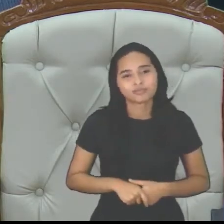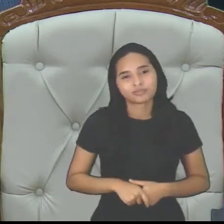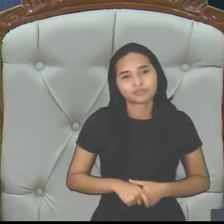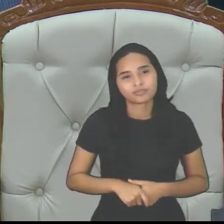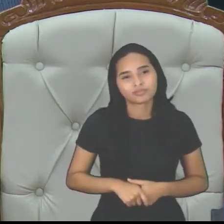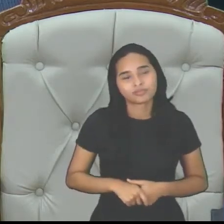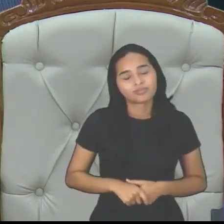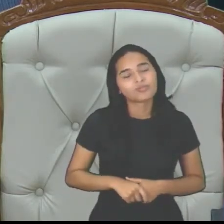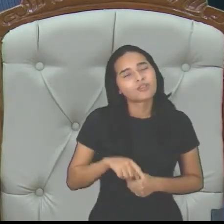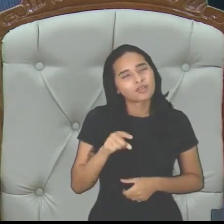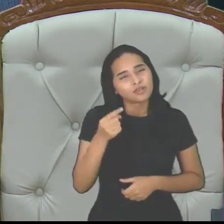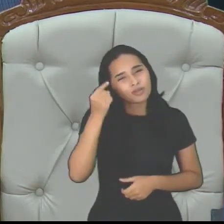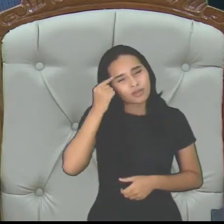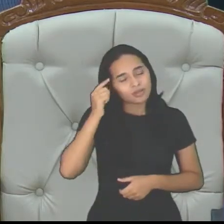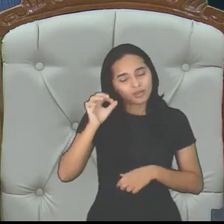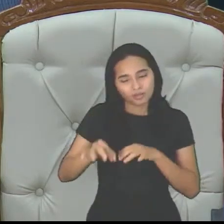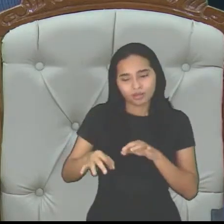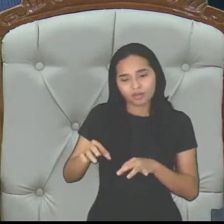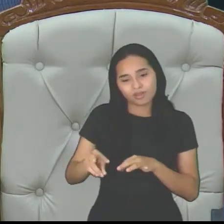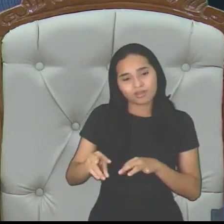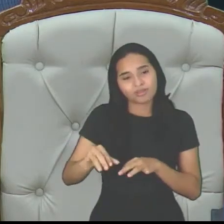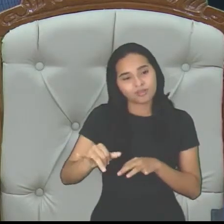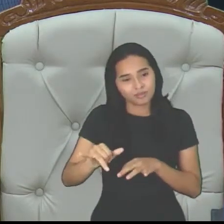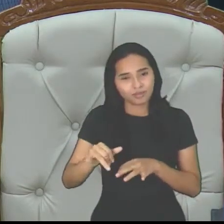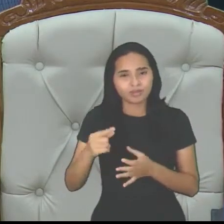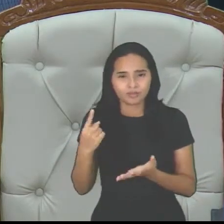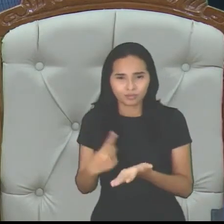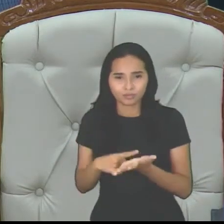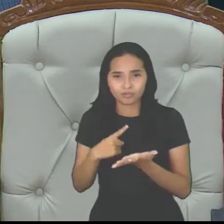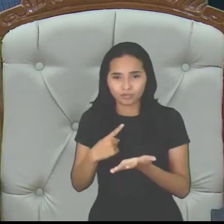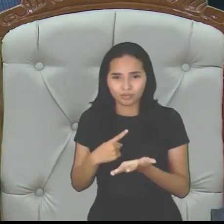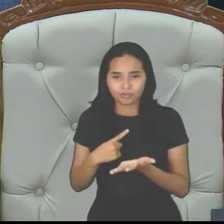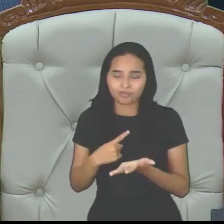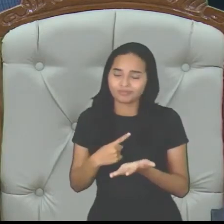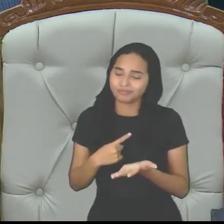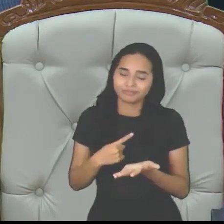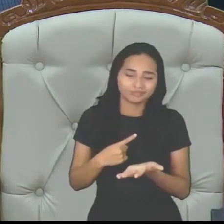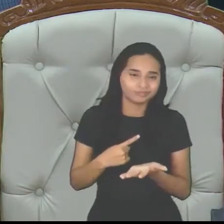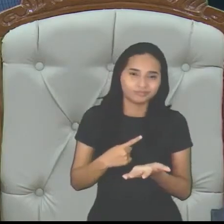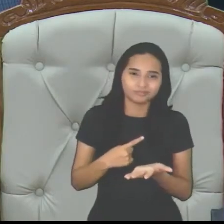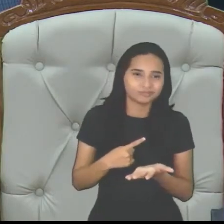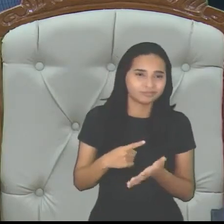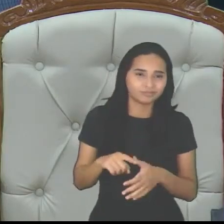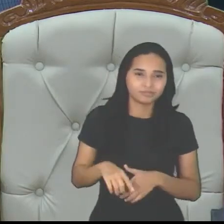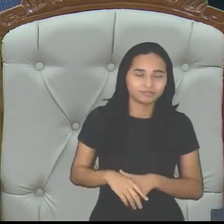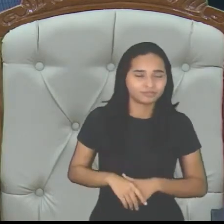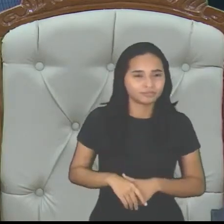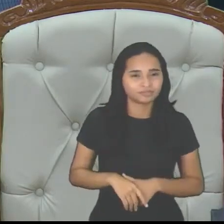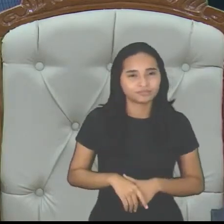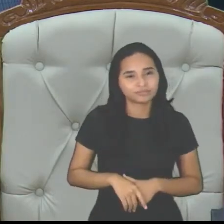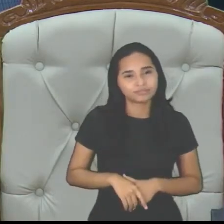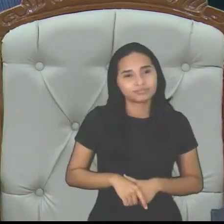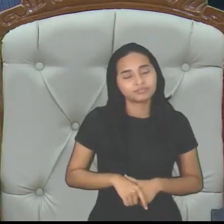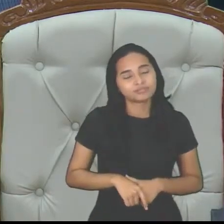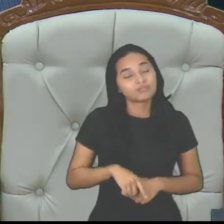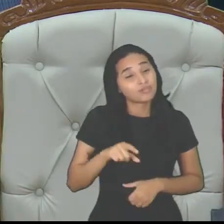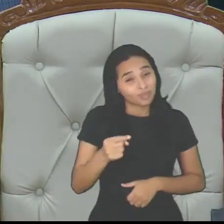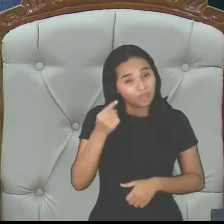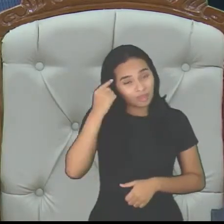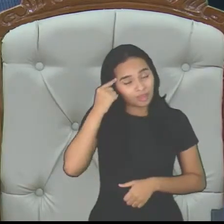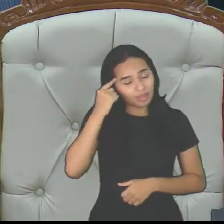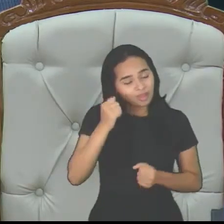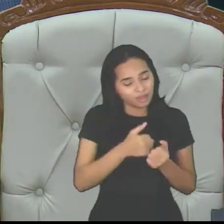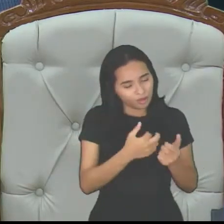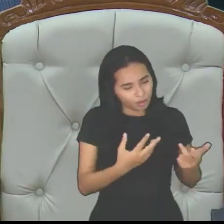Quando você pensa que a justiça vai ser feita, você se decepciona. Quando você pensa que as